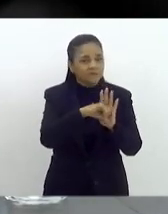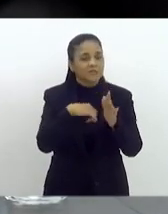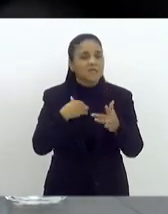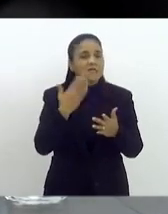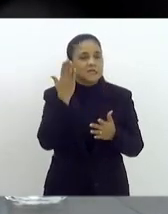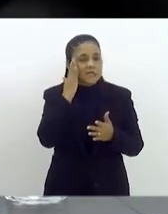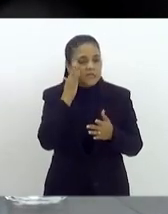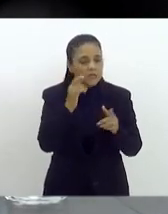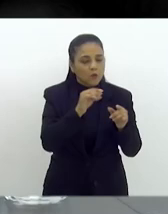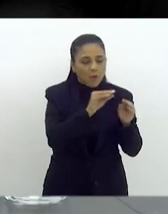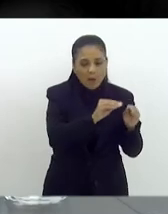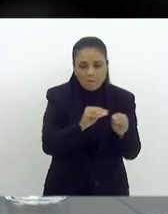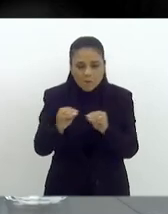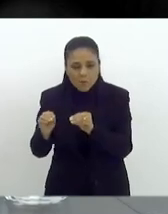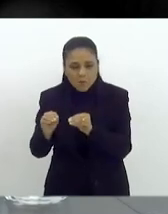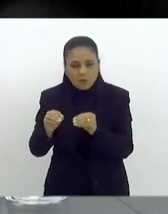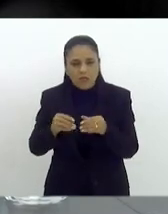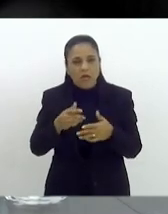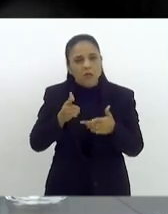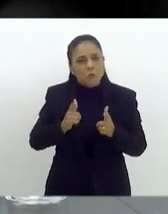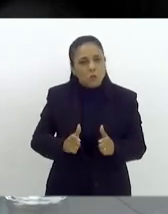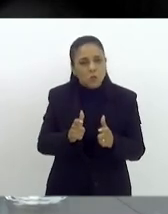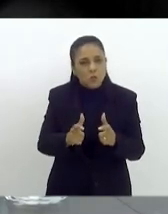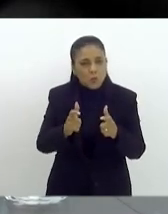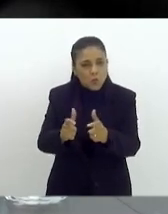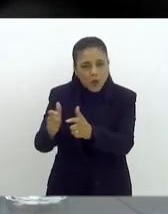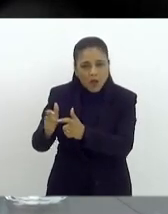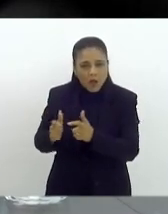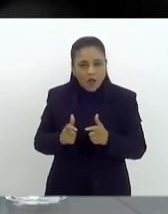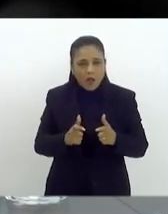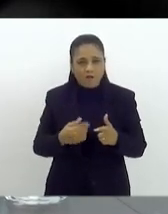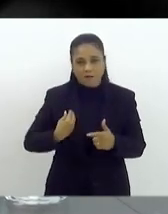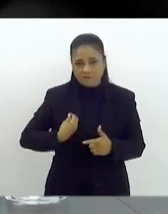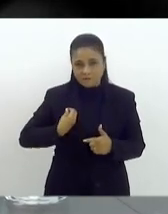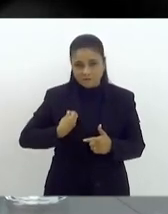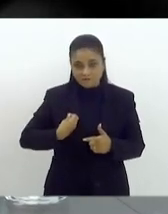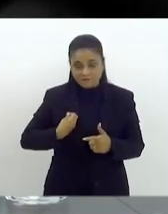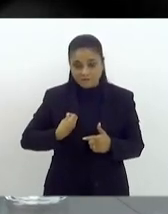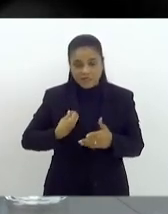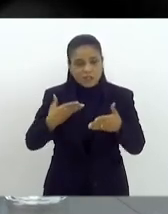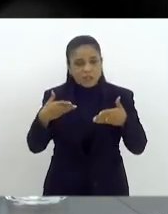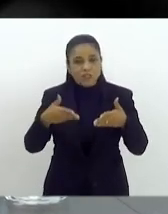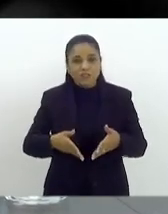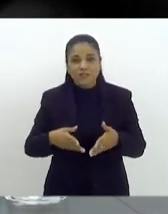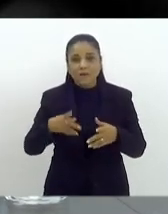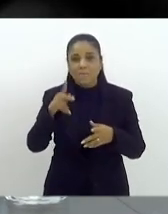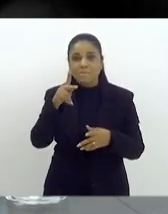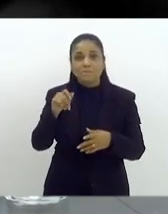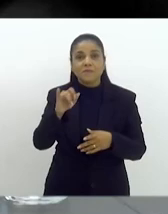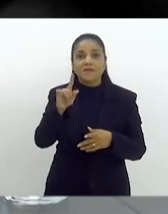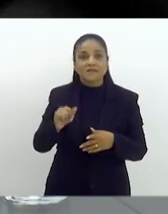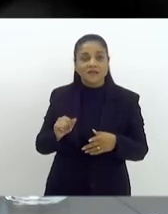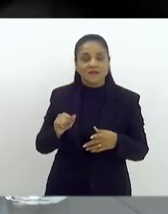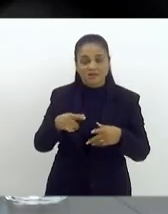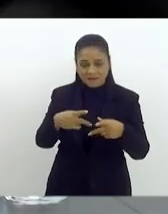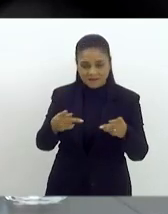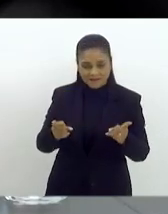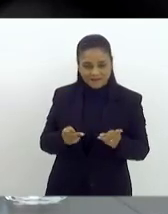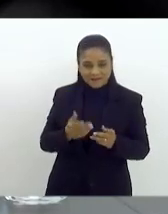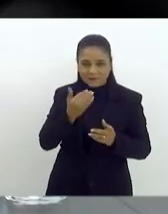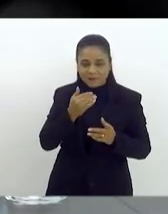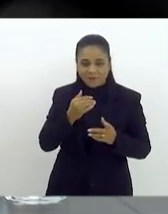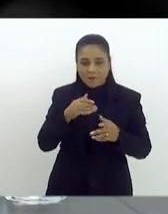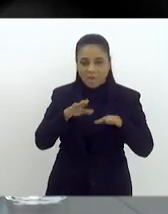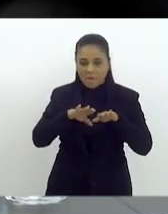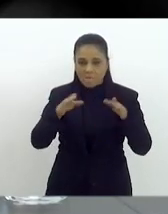os seus deslocamentos os seus lugares frequentes muitas vezes quando ela chega sei lá naquela Pizzaria que ela frequenta sempre Quem tá lá na mesa do fundo